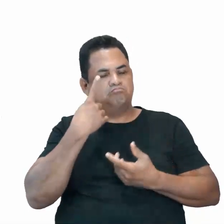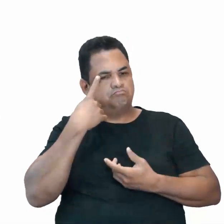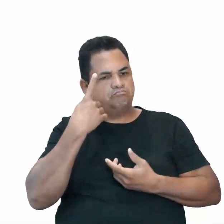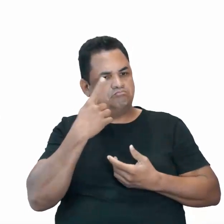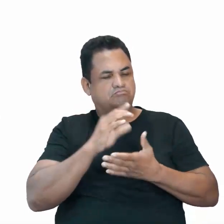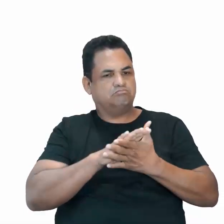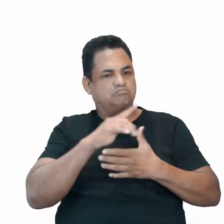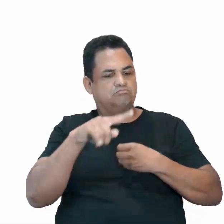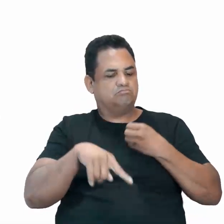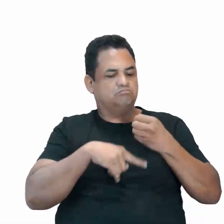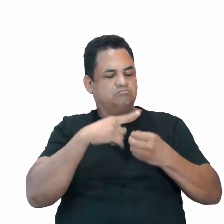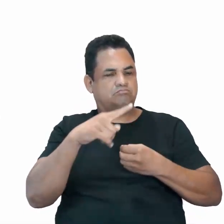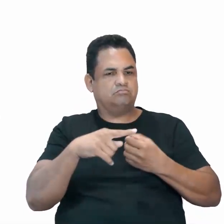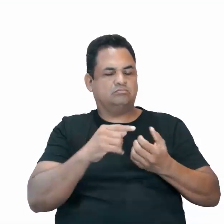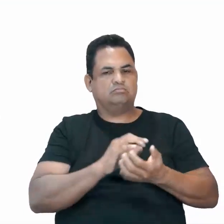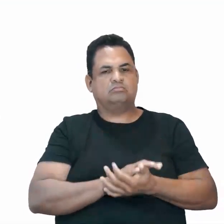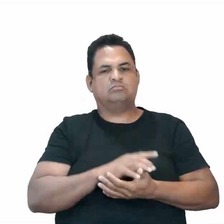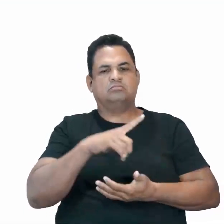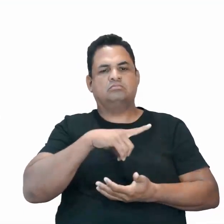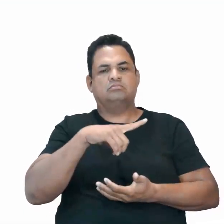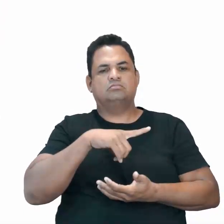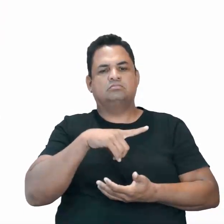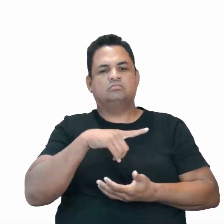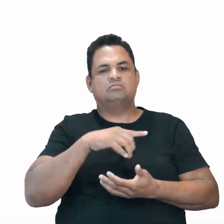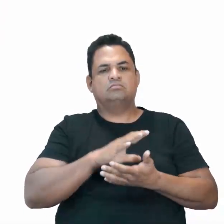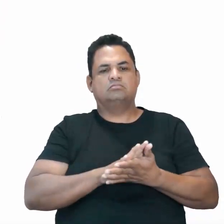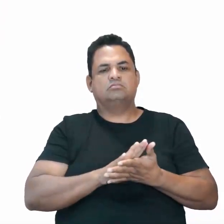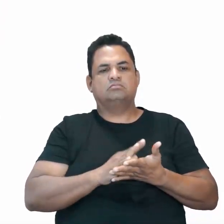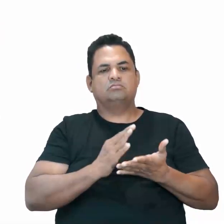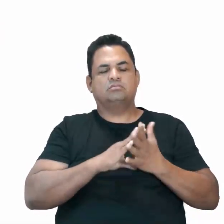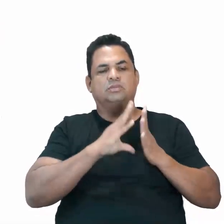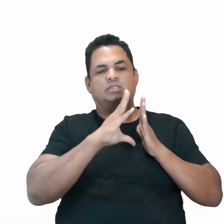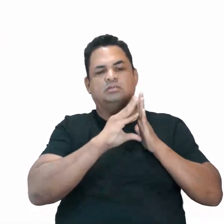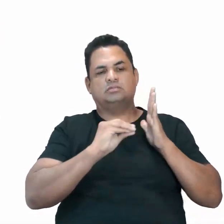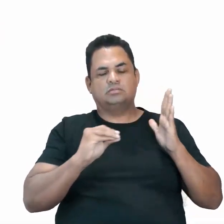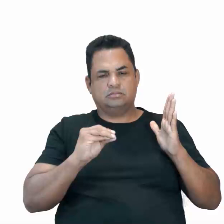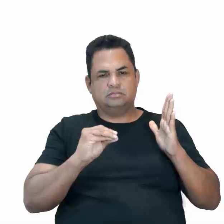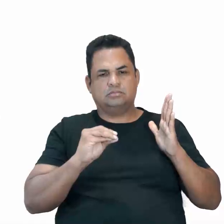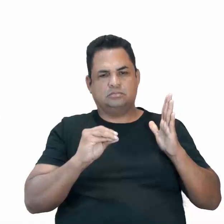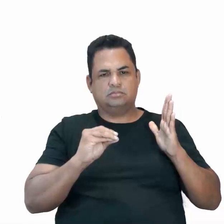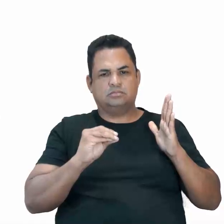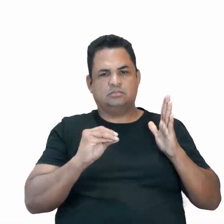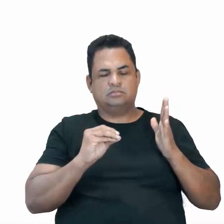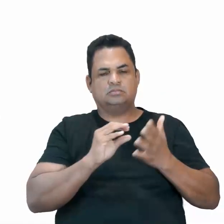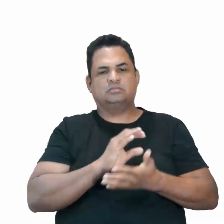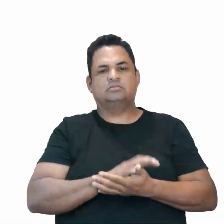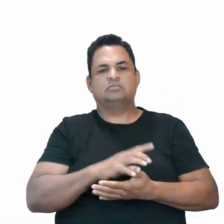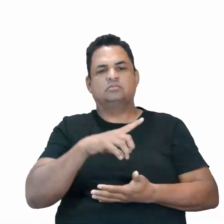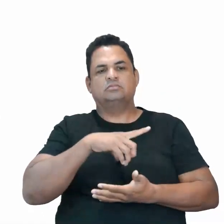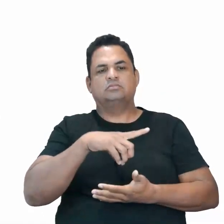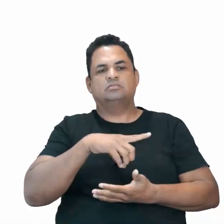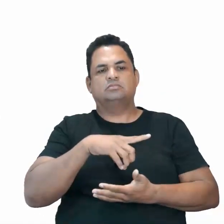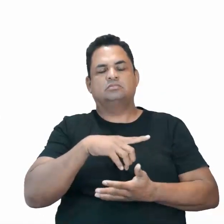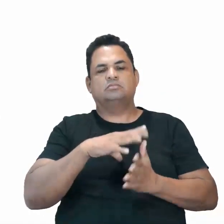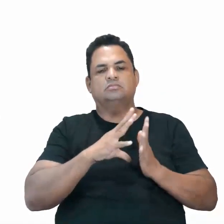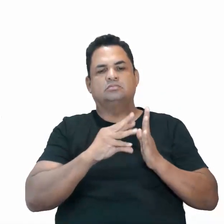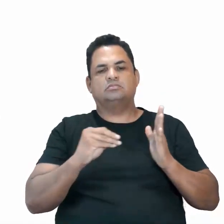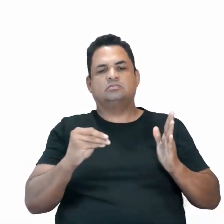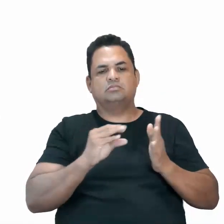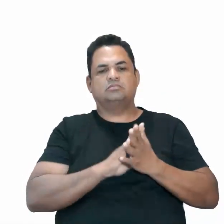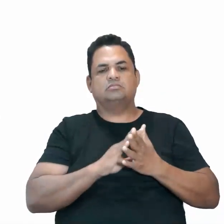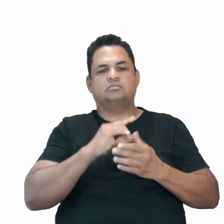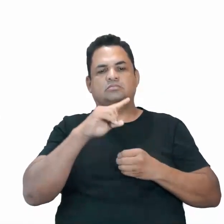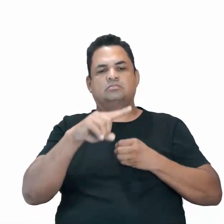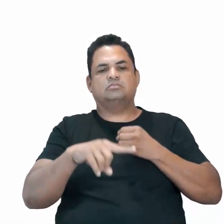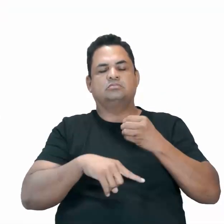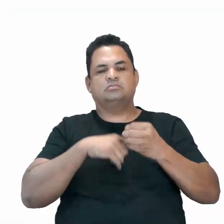mesmo? Pessoal, olha só, existem vários modelos, pessoal dá uma olhadinha aqui, existem vários modelos de átomos,